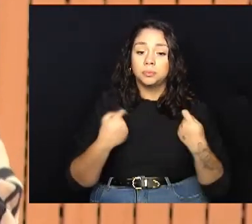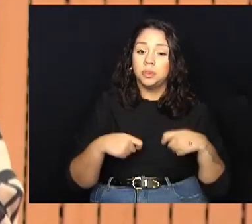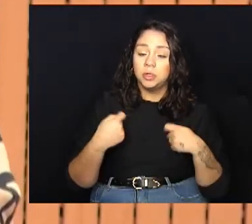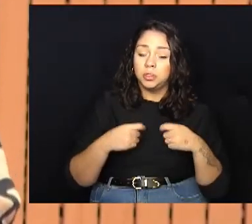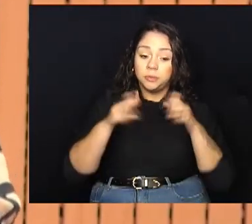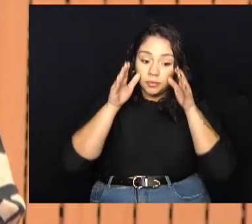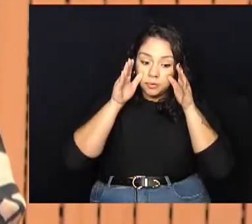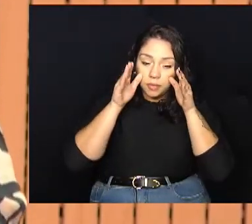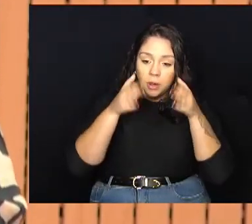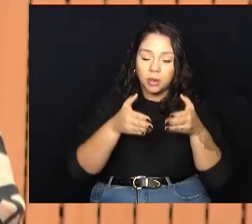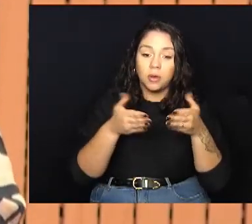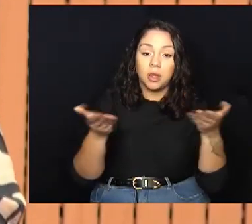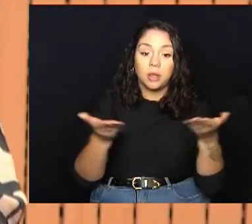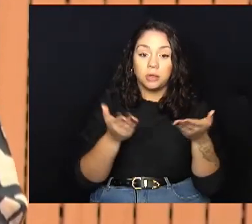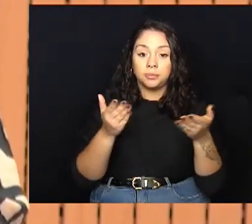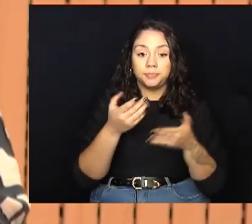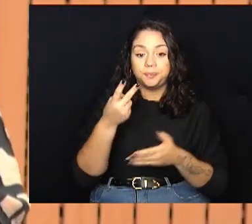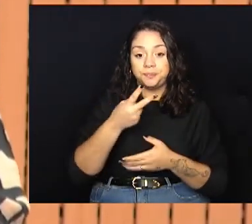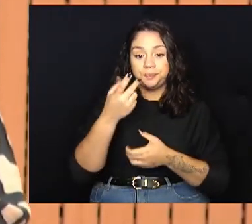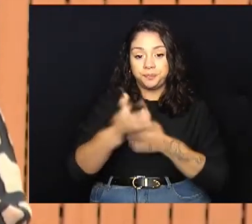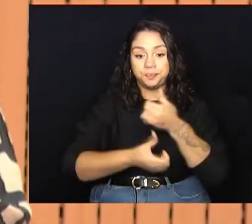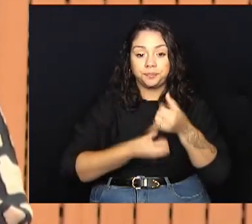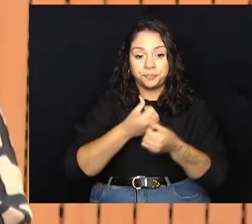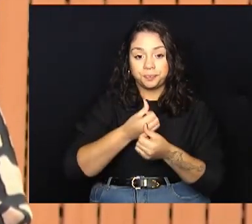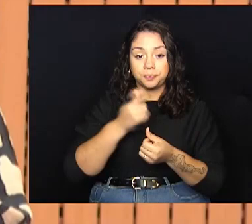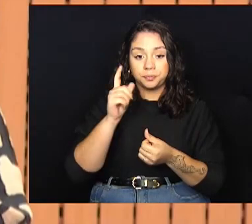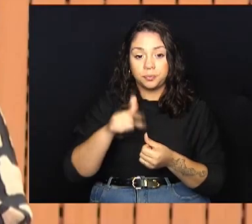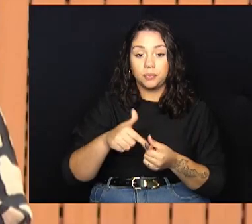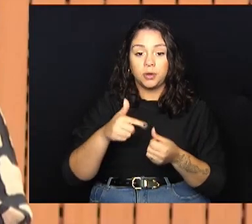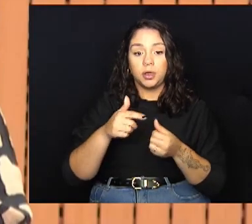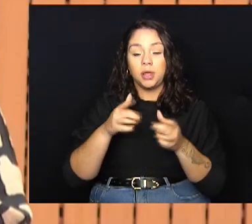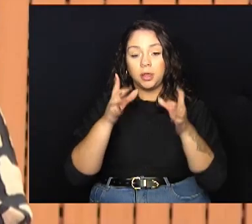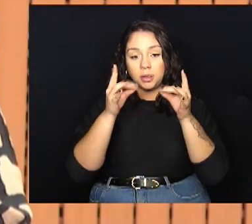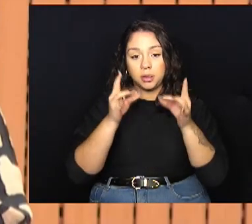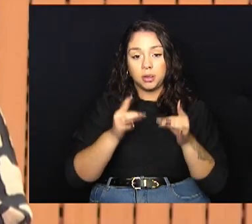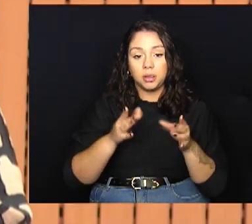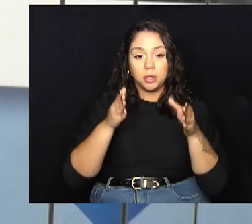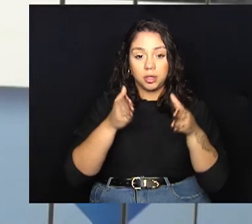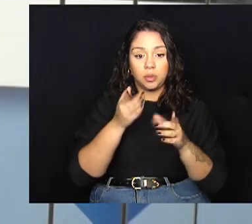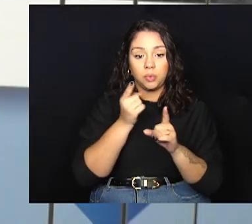nosso foco agora para o segundo semestre definir a nossa estratégia